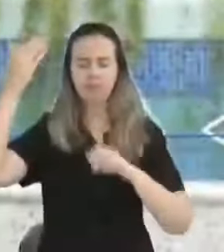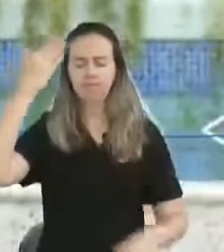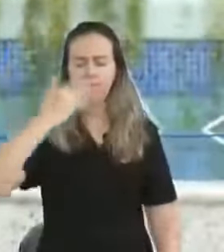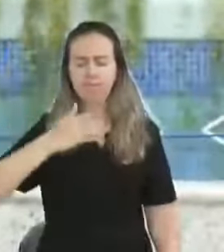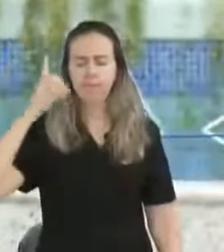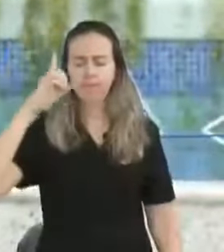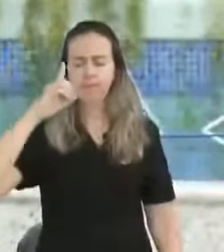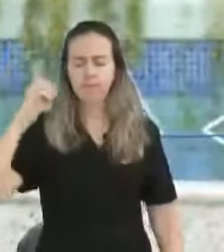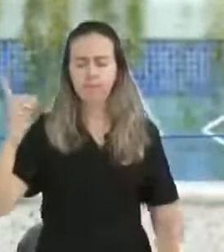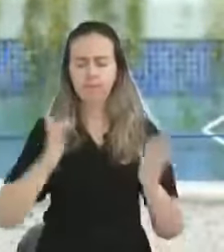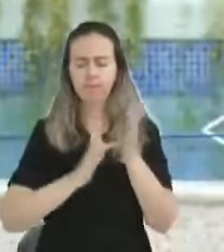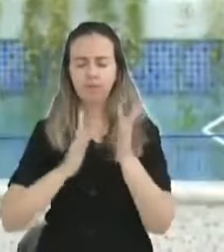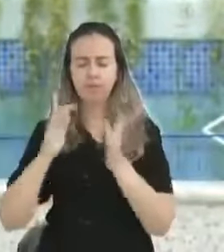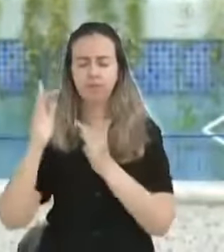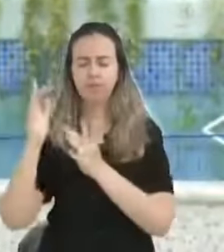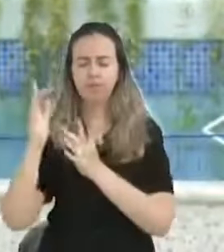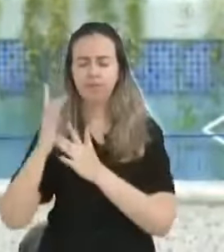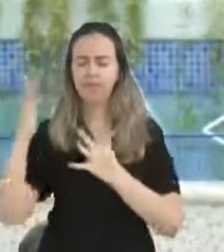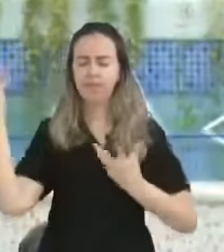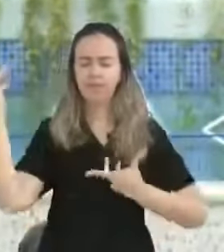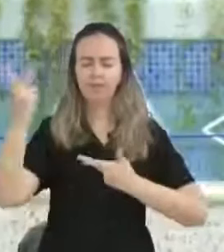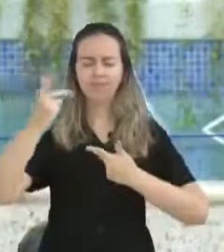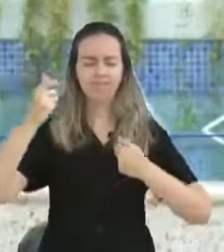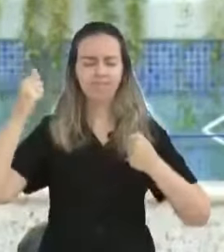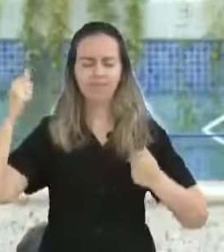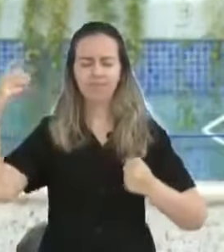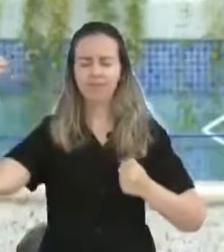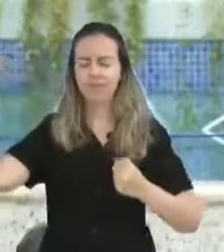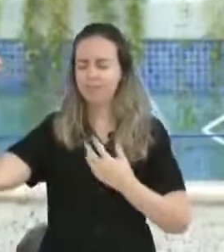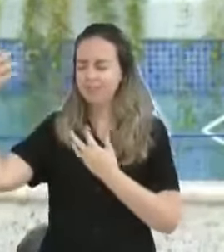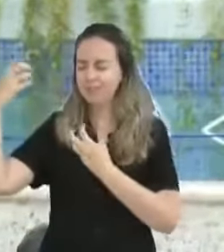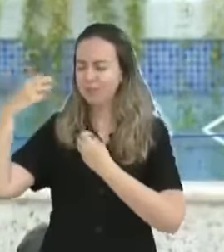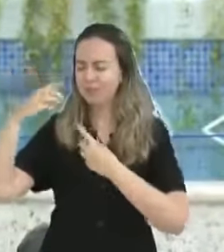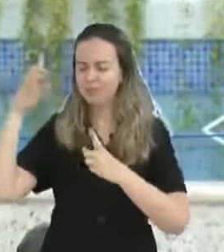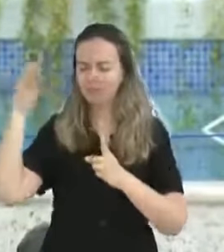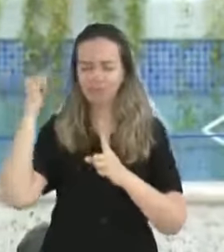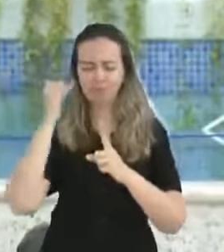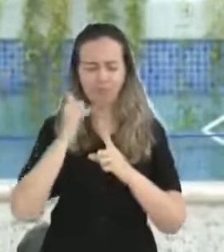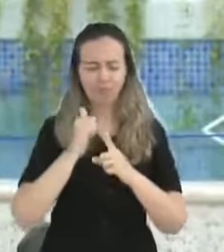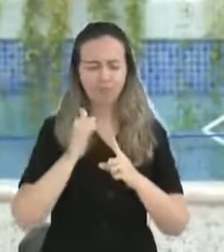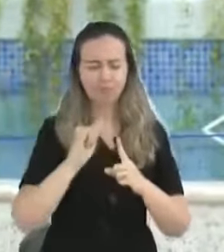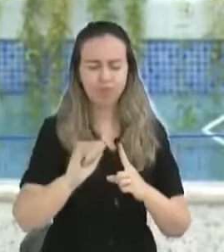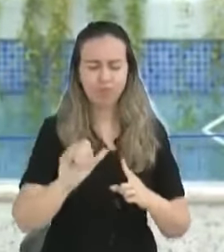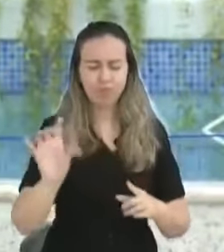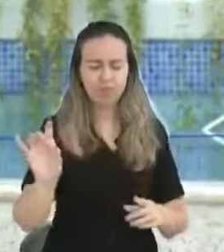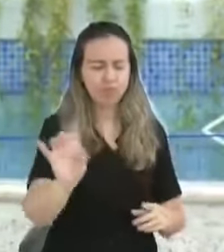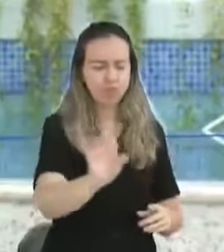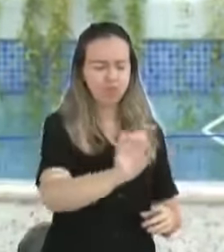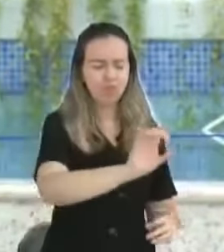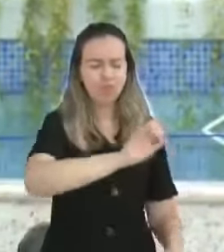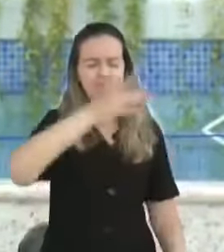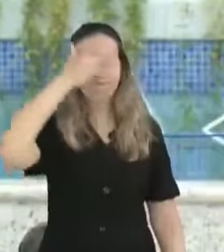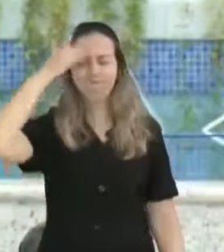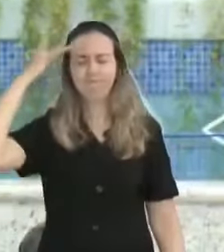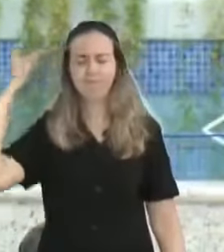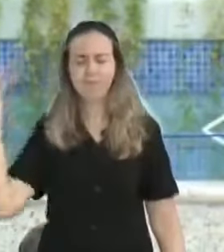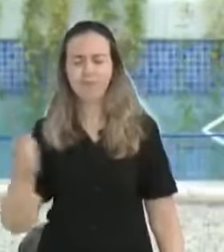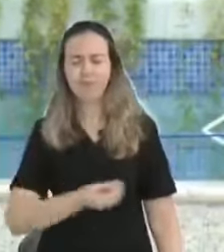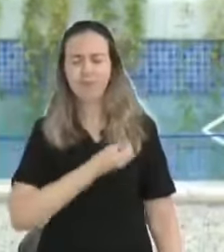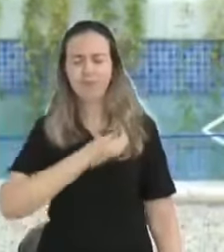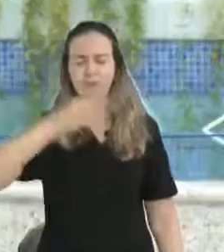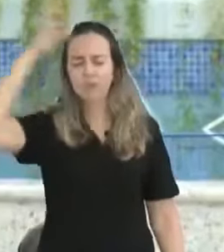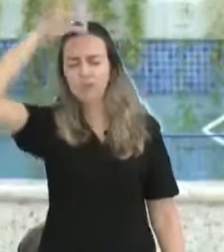presença. Como é precioso, Senhor, ouvir a tua voz, sentir a operação do teu Santo Espírito em